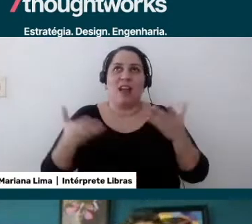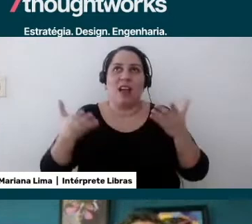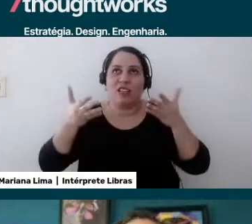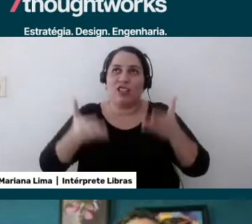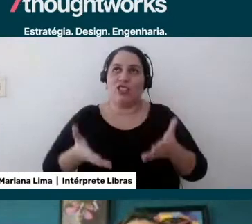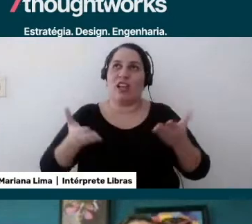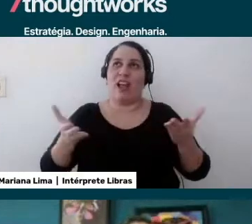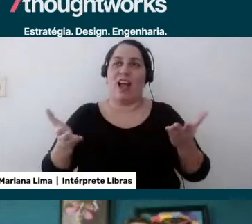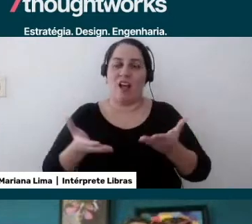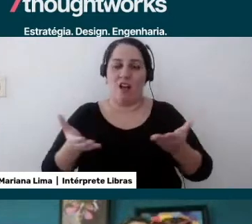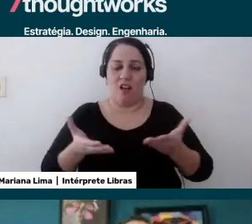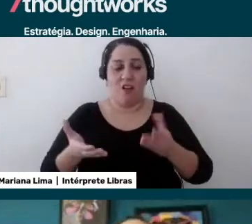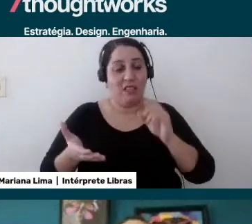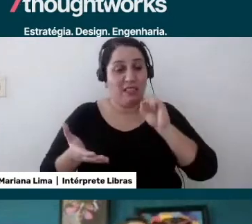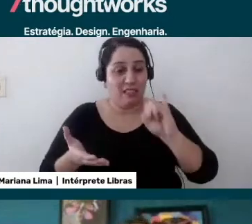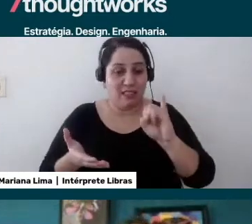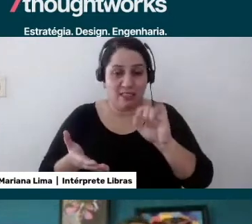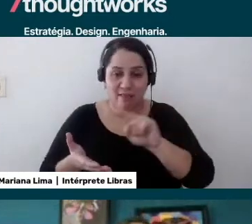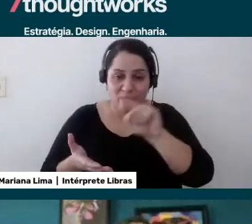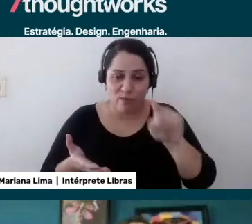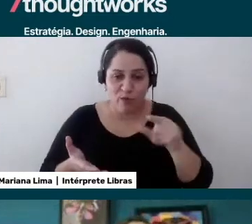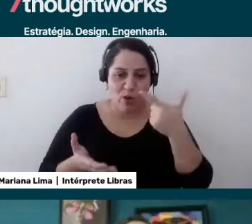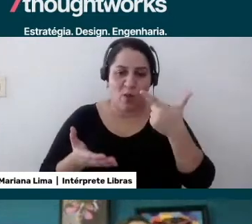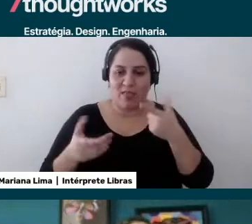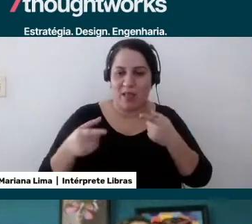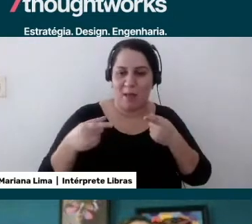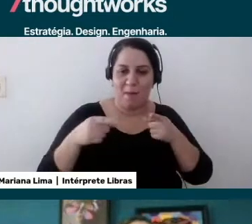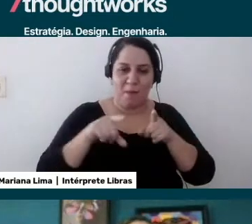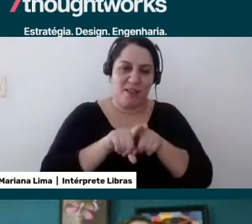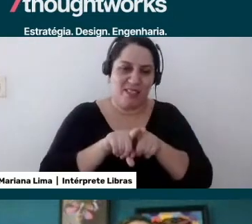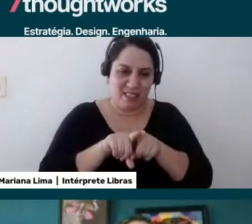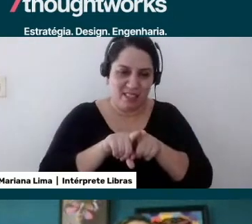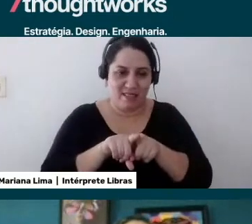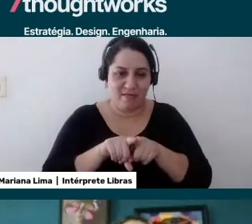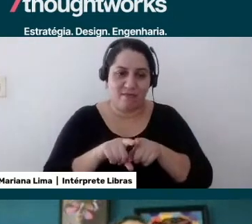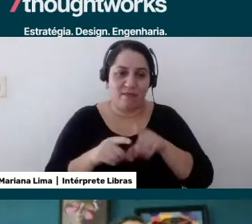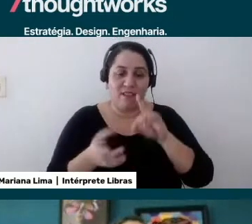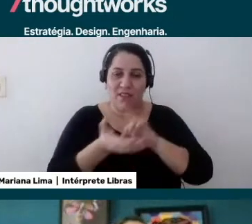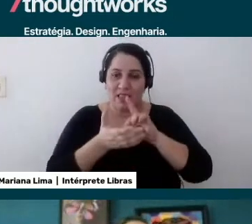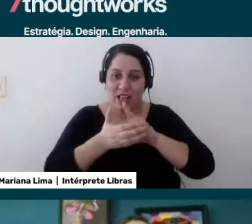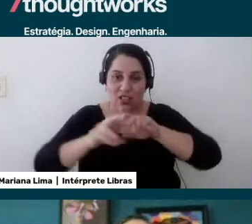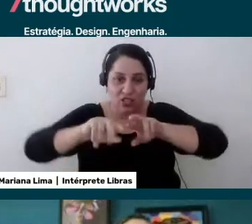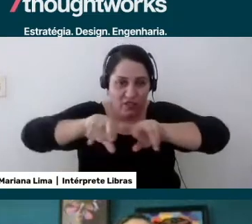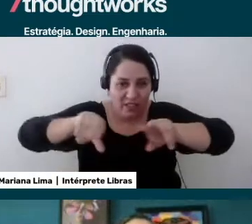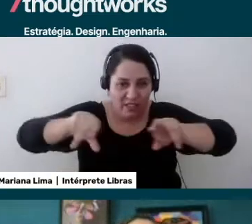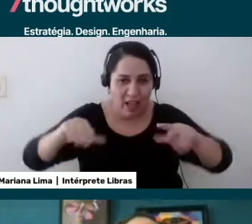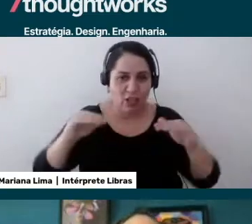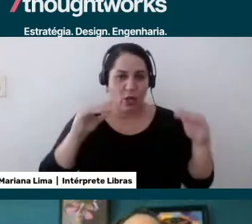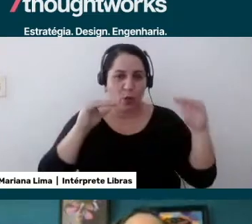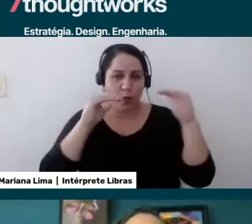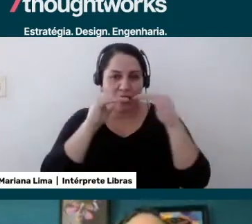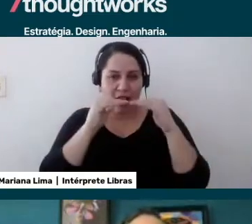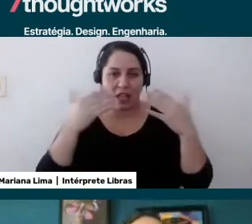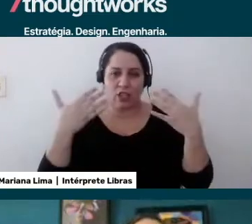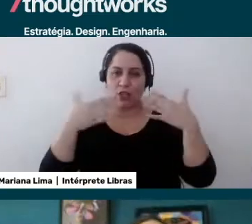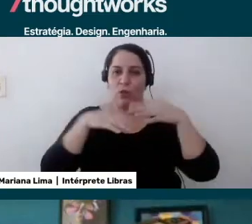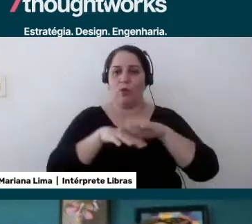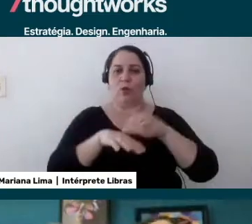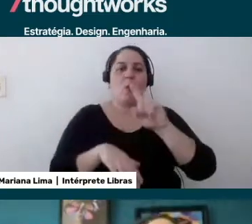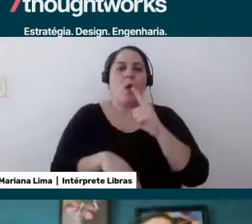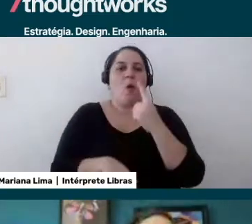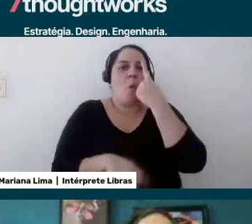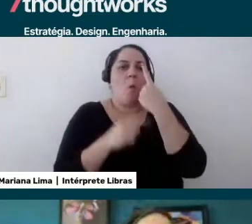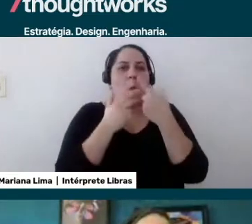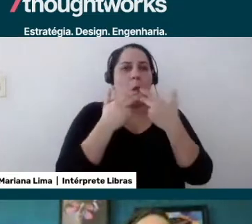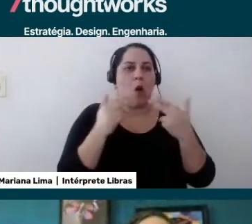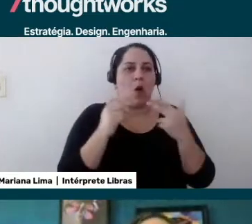aqui se a gente não tivesse parcerias. Diversidade, equidade e inclusão para a ThoughtWorks nunca foi sobre uma ação isolada, ou